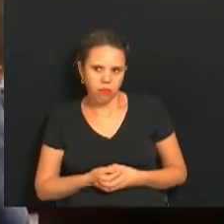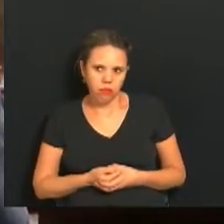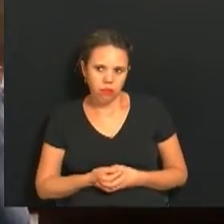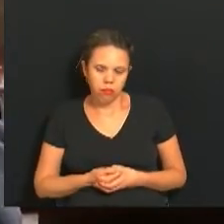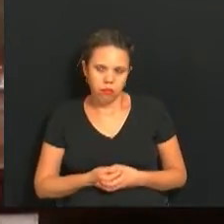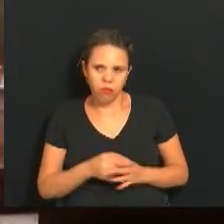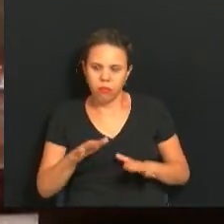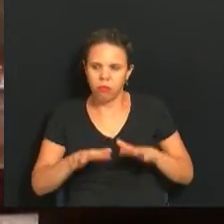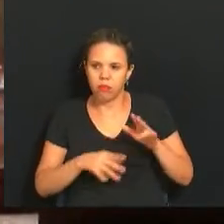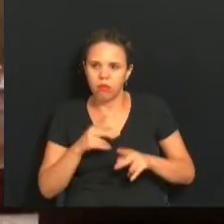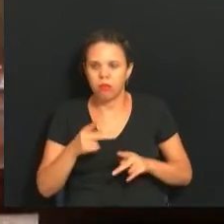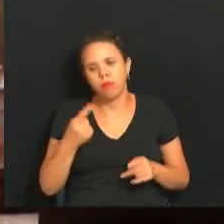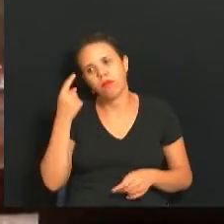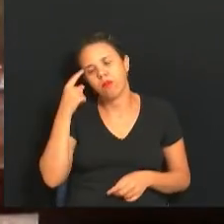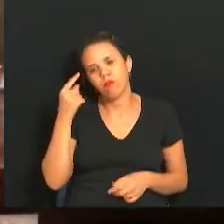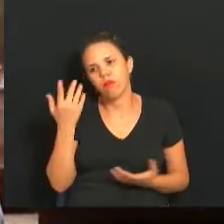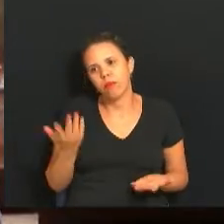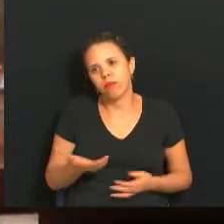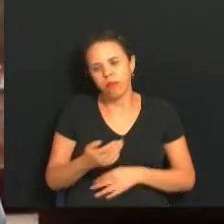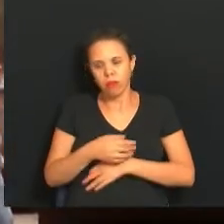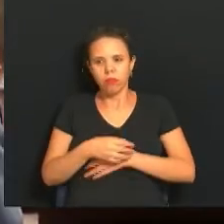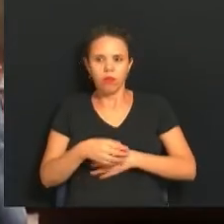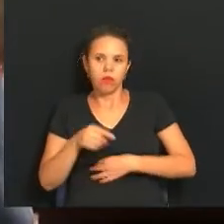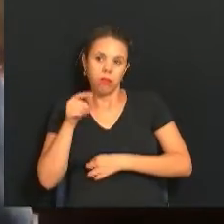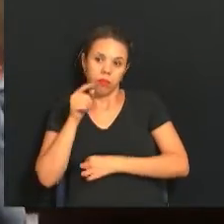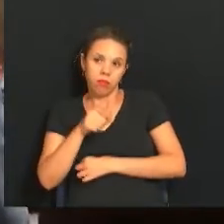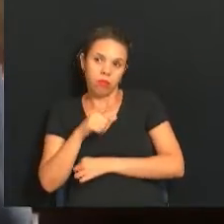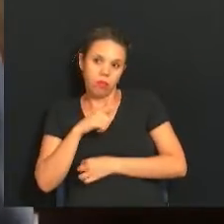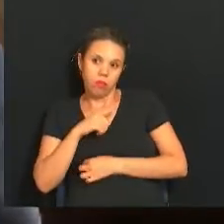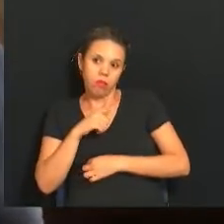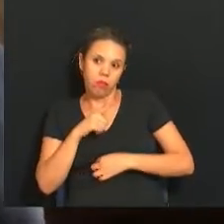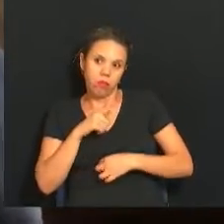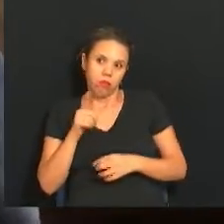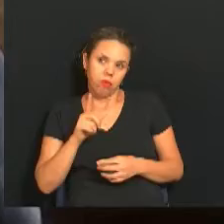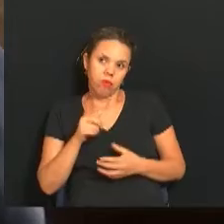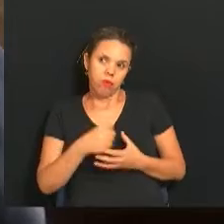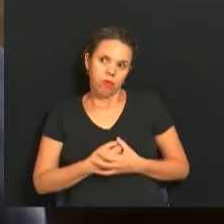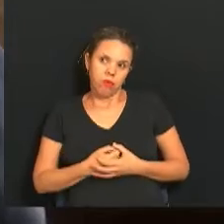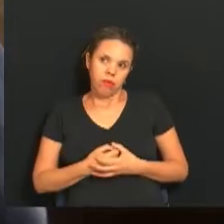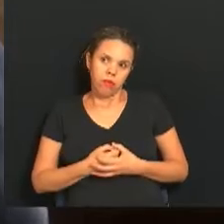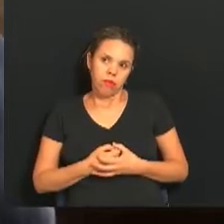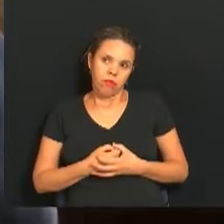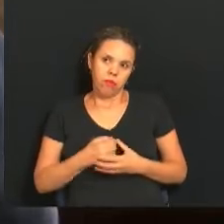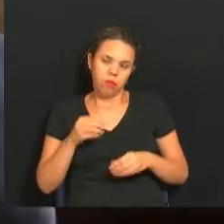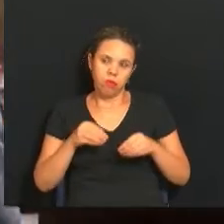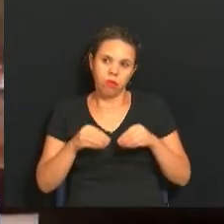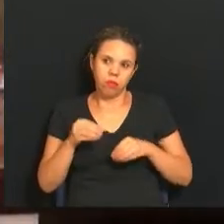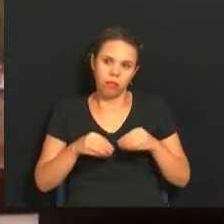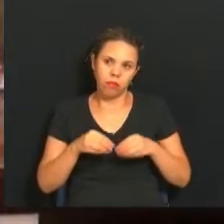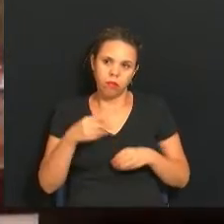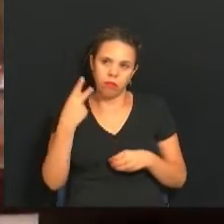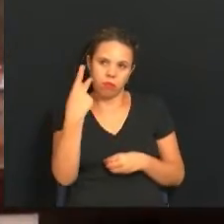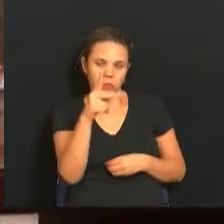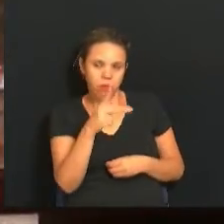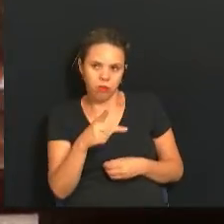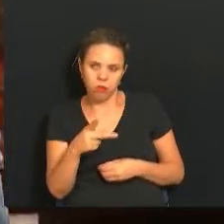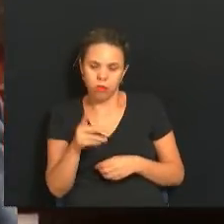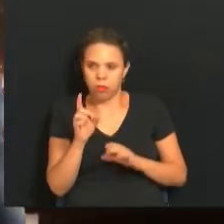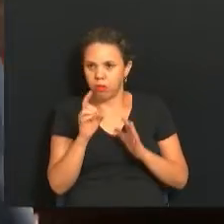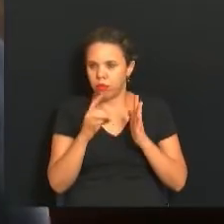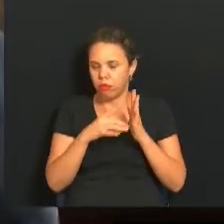às vezes as pessoas pensam que você tem, evidentemente, que montar, para você montar a